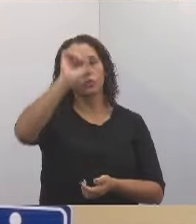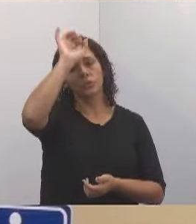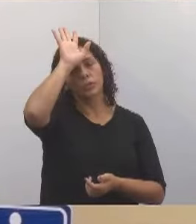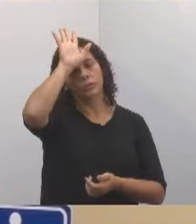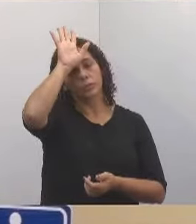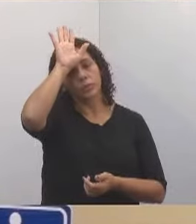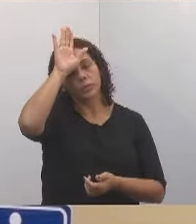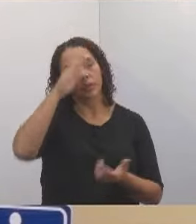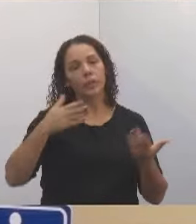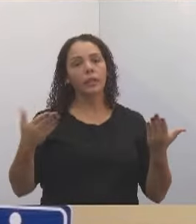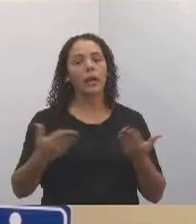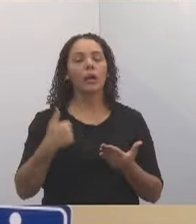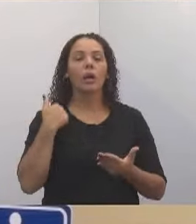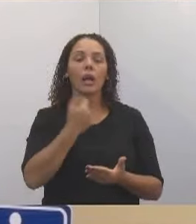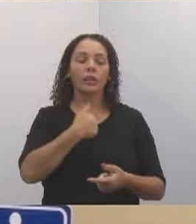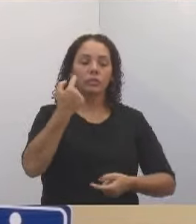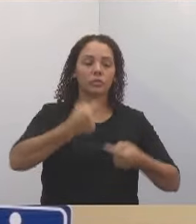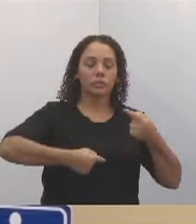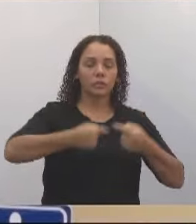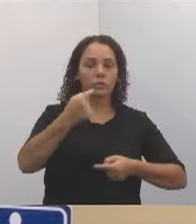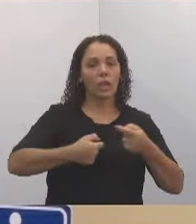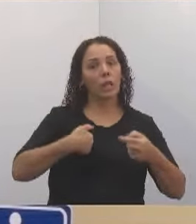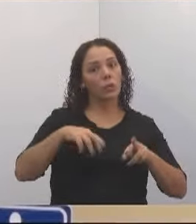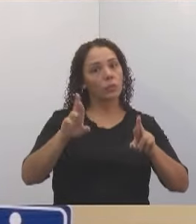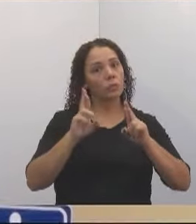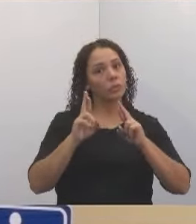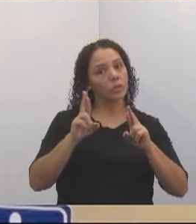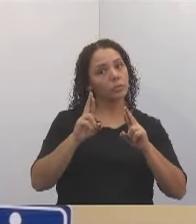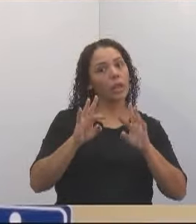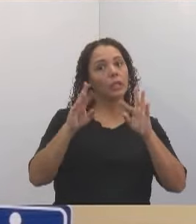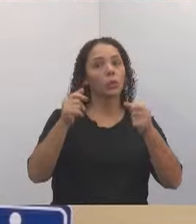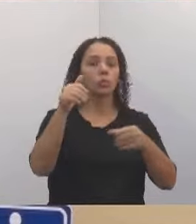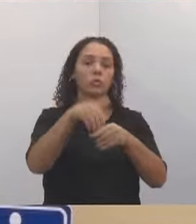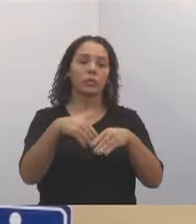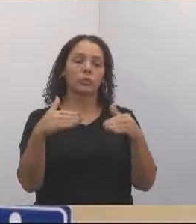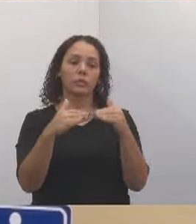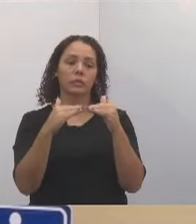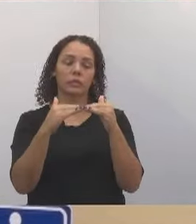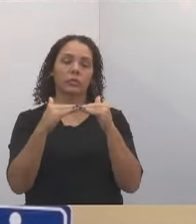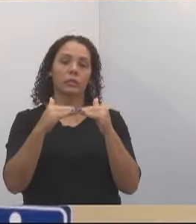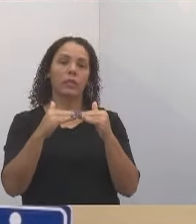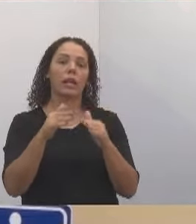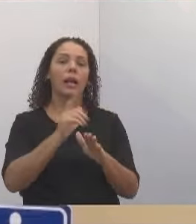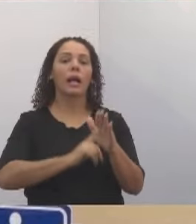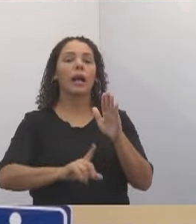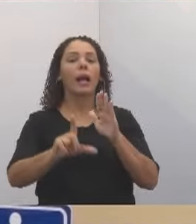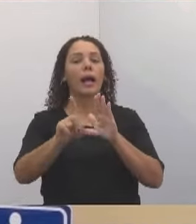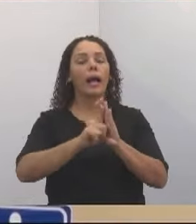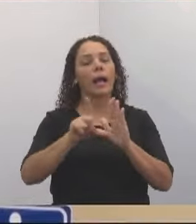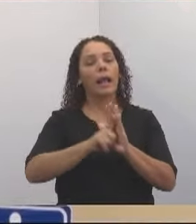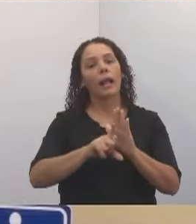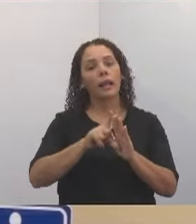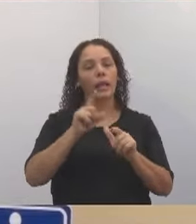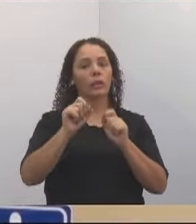a gente discute, e eu espero que seja por unanimidade, a lei da rachadinha.